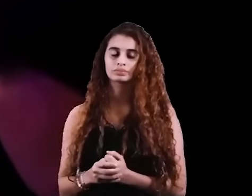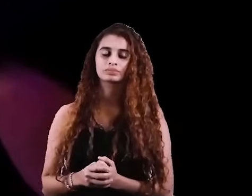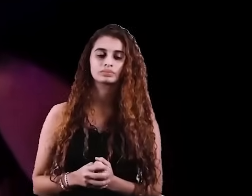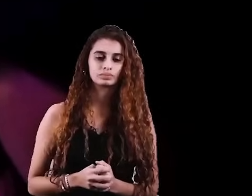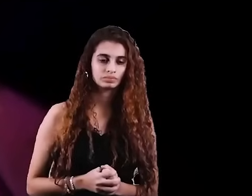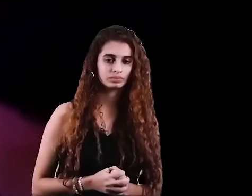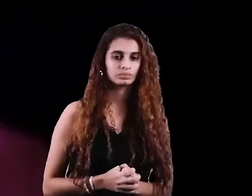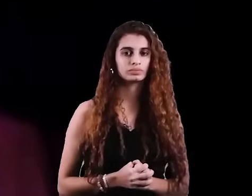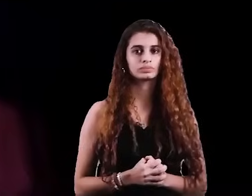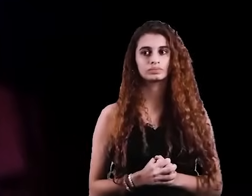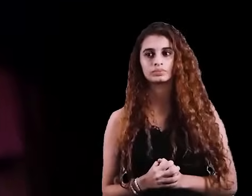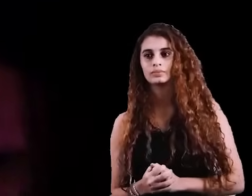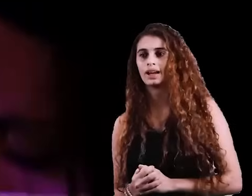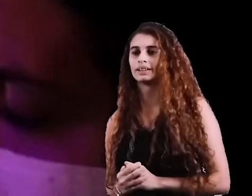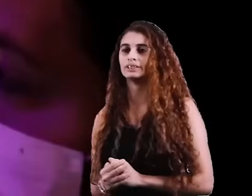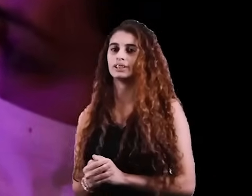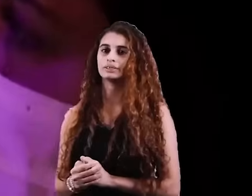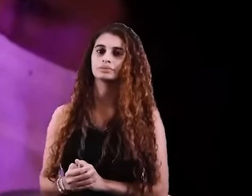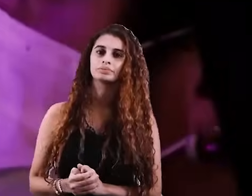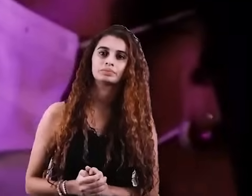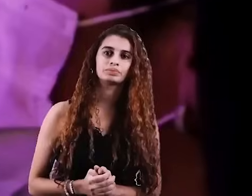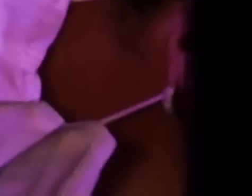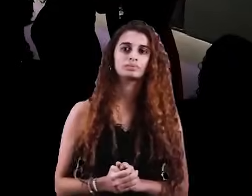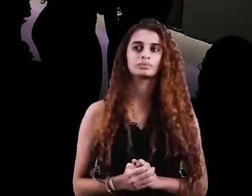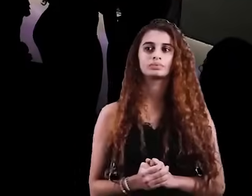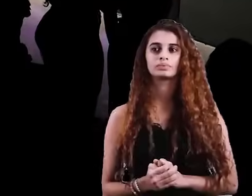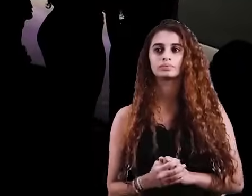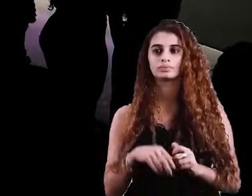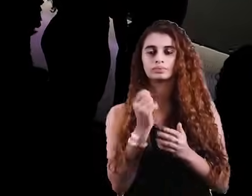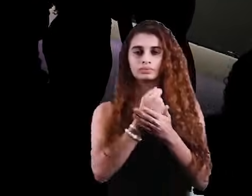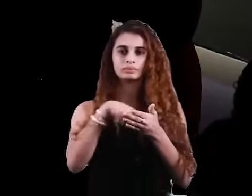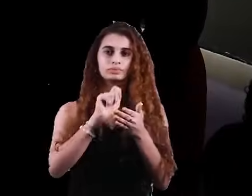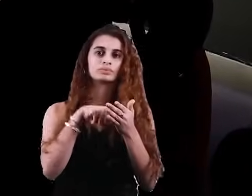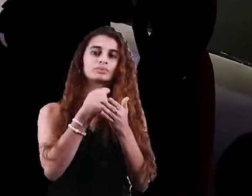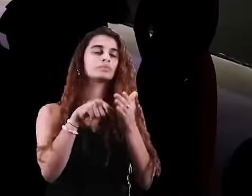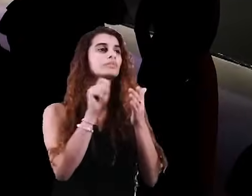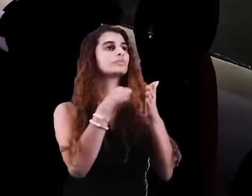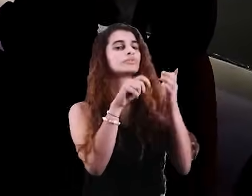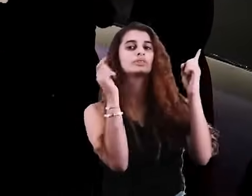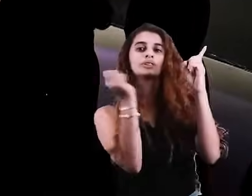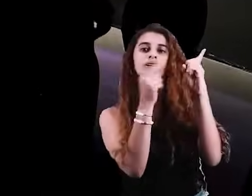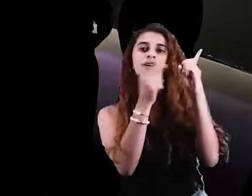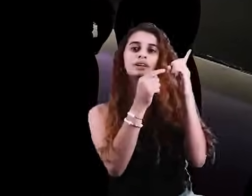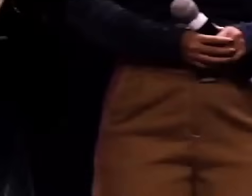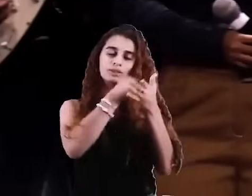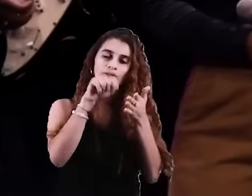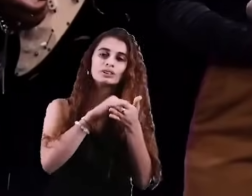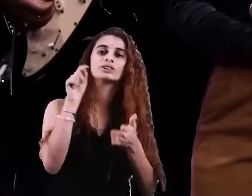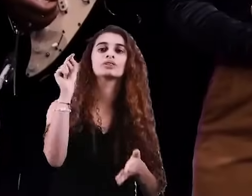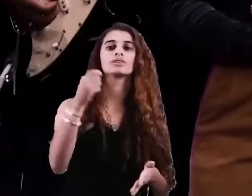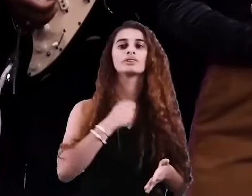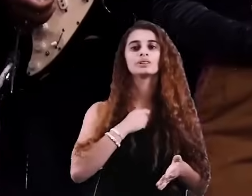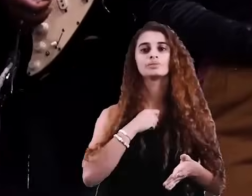O artista. Quem foi o artista que desenhou em você? Você tem assinatura de Nabal? Você tem assinatura de